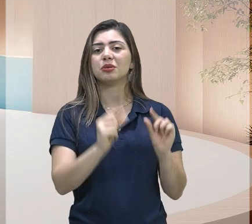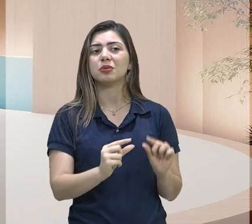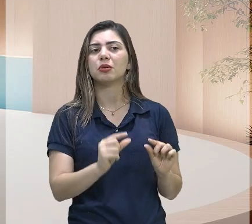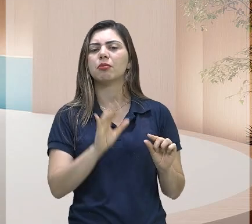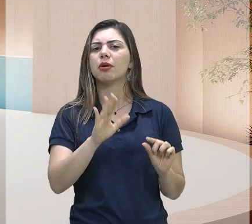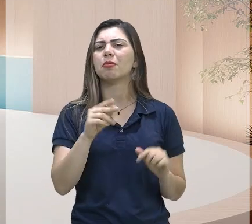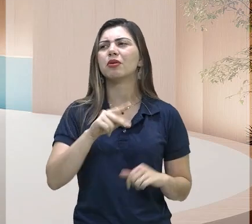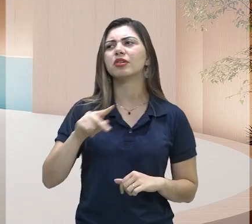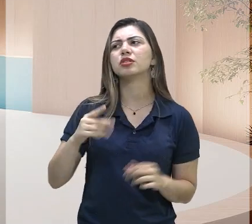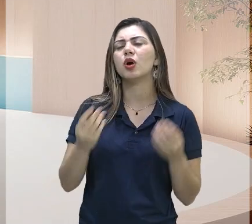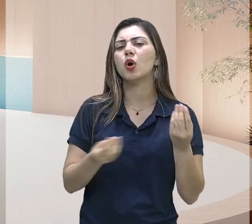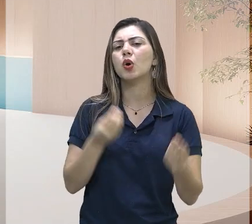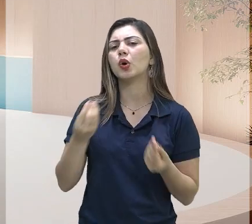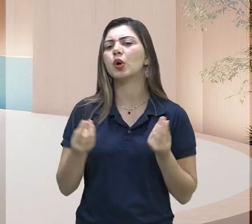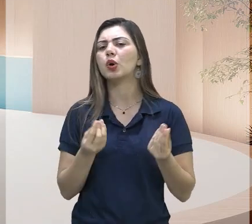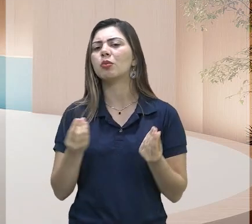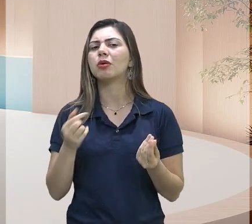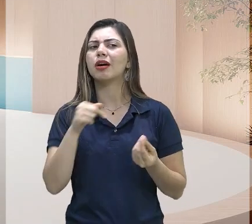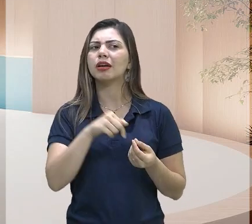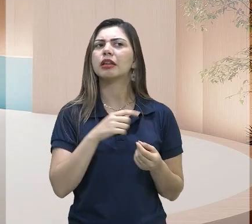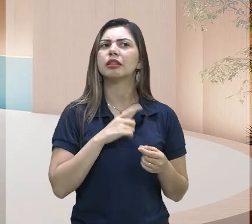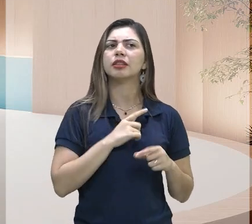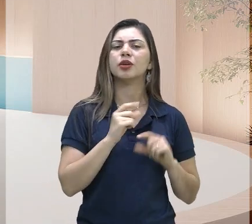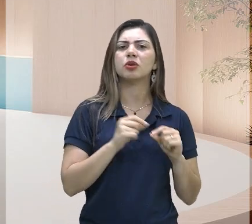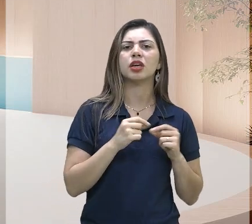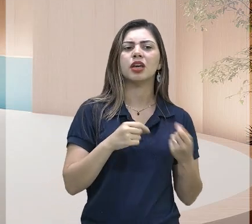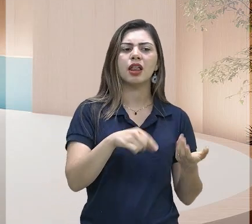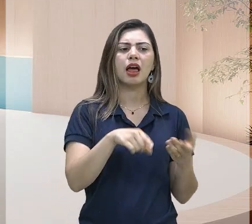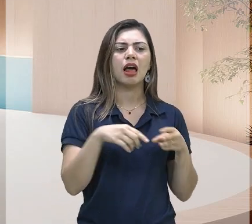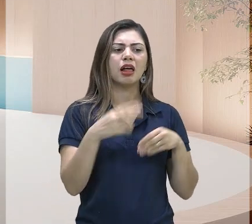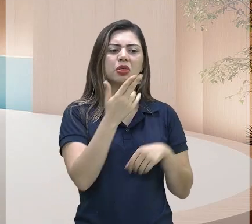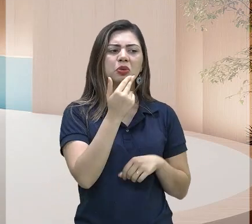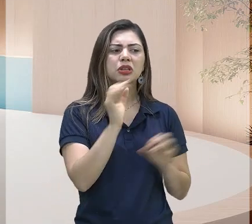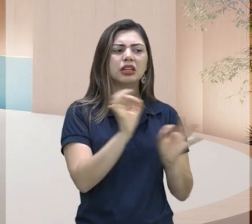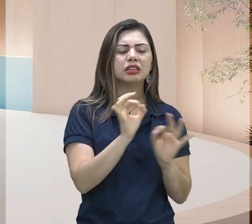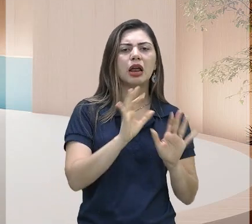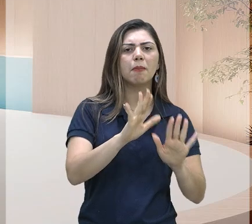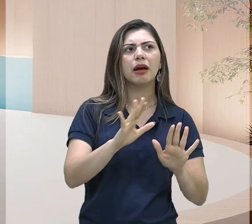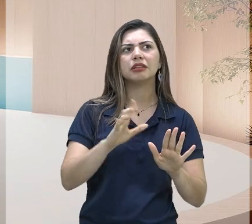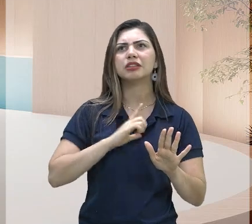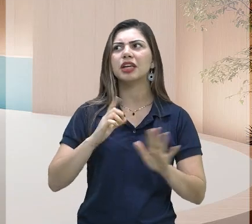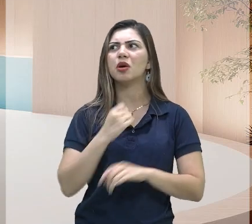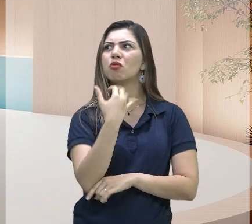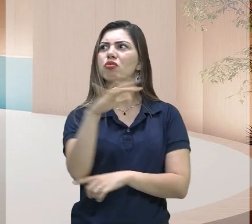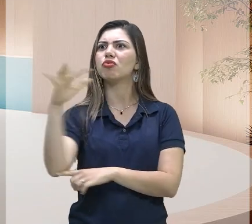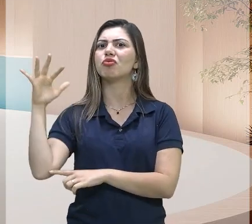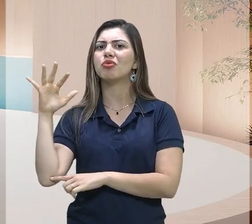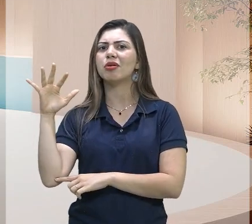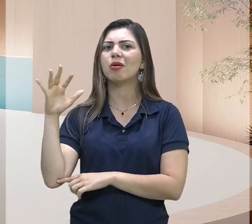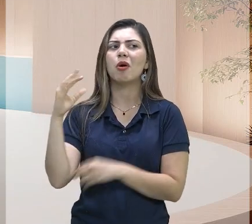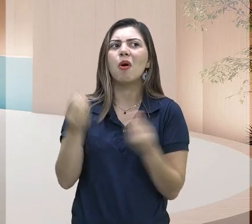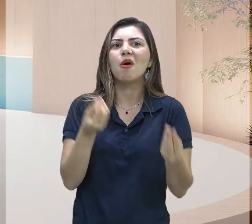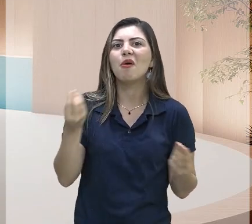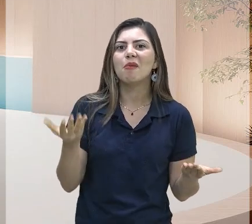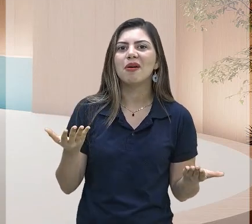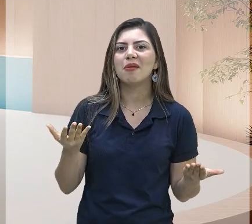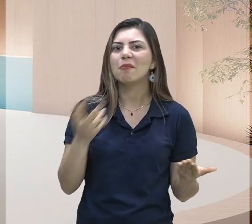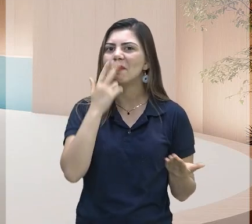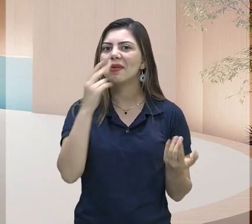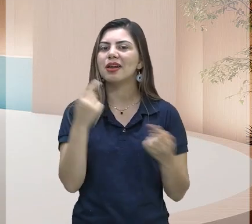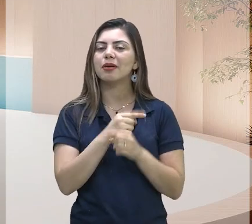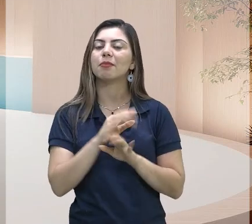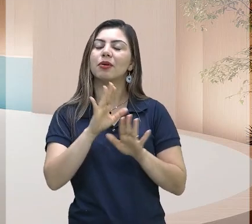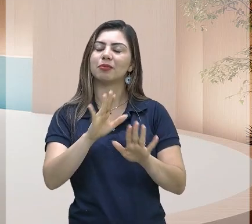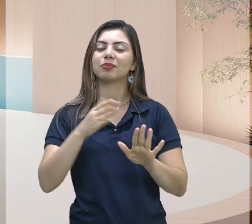a gente tem um solo pobre na Amazônia e uma floresta tão exuberante? Isso porque a própria floresta produz o alimento, por assim dizer, que ela precisa,